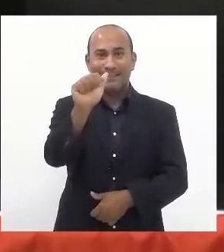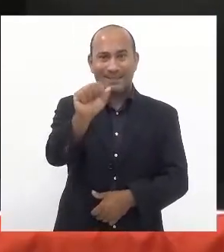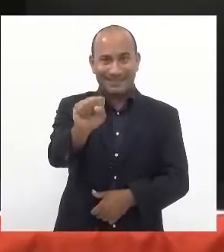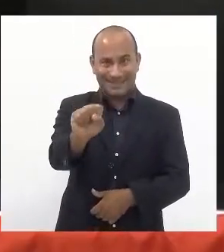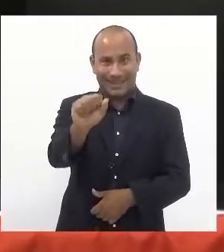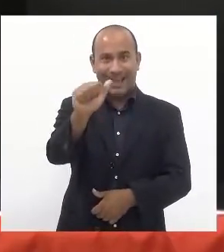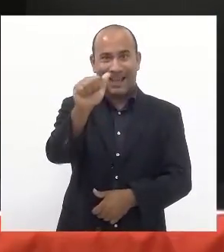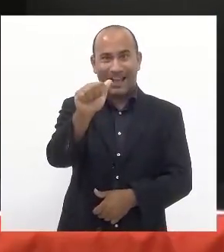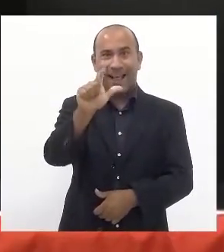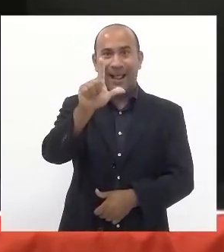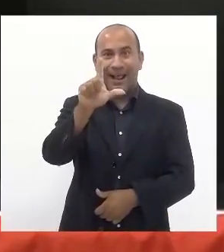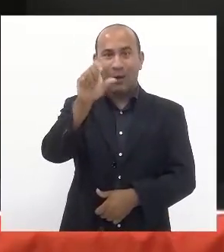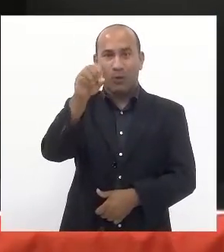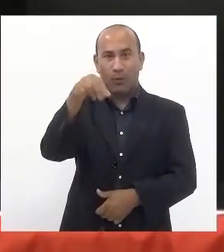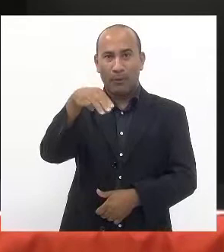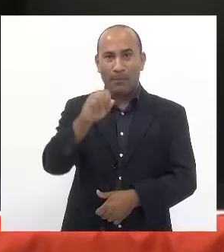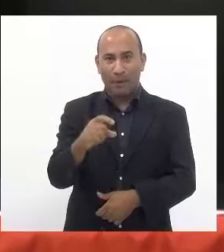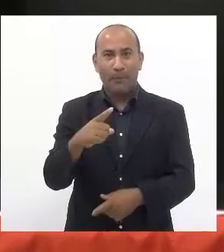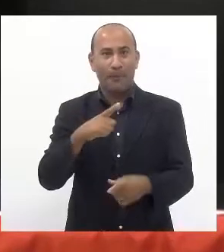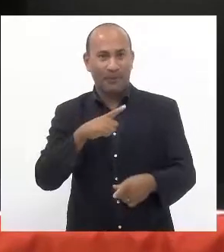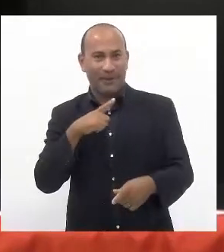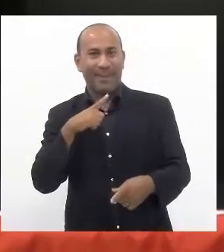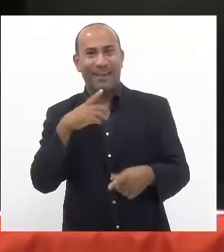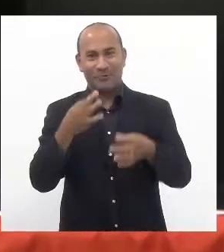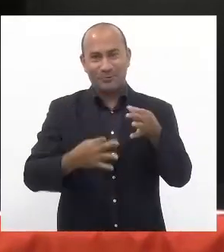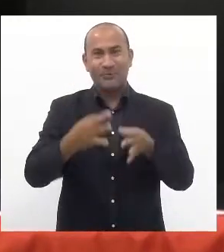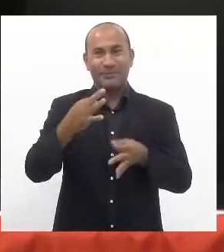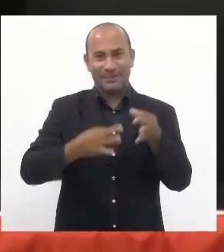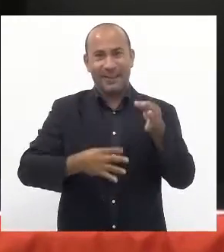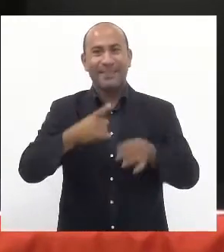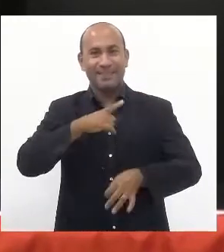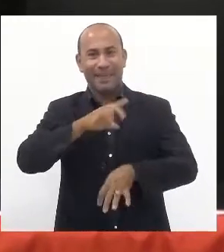muita justiça, com tanto Salomão presente.